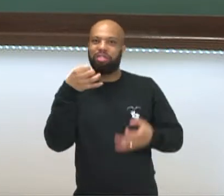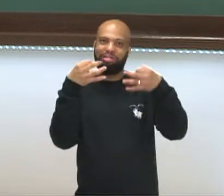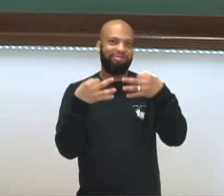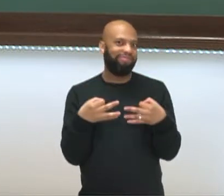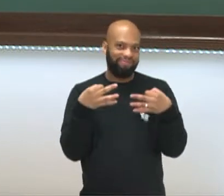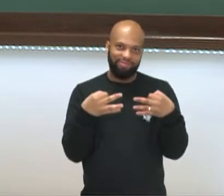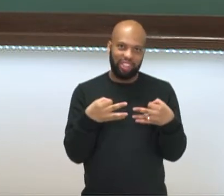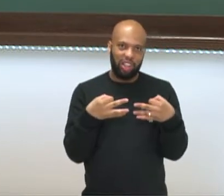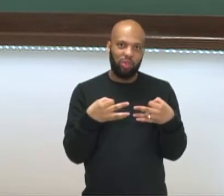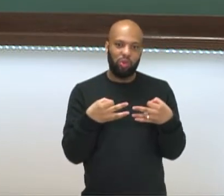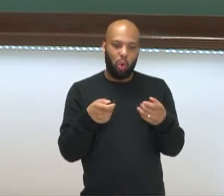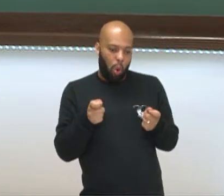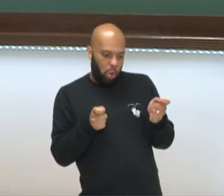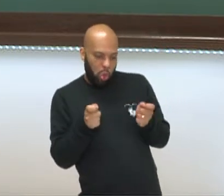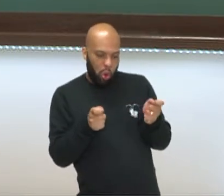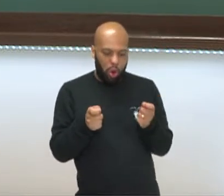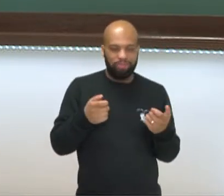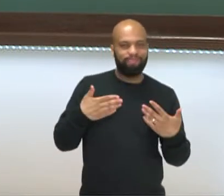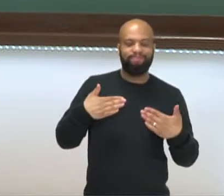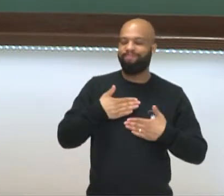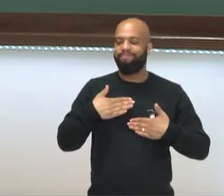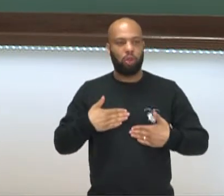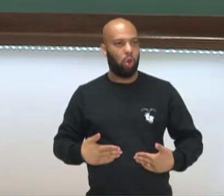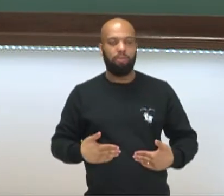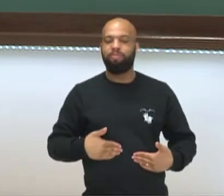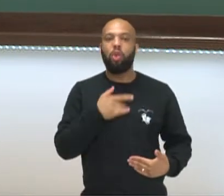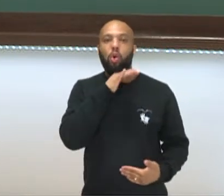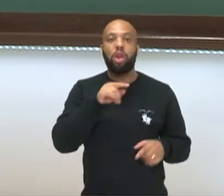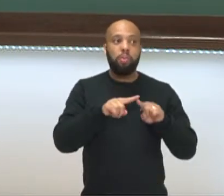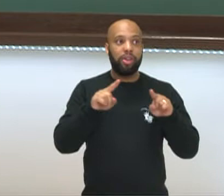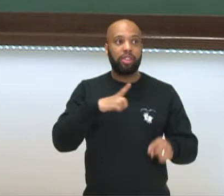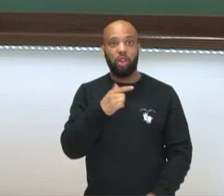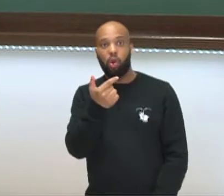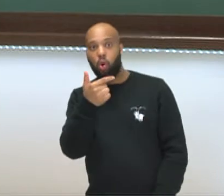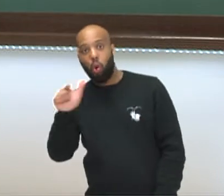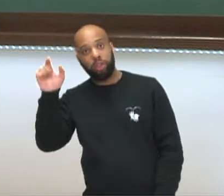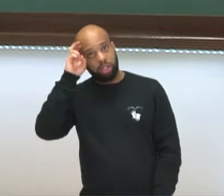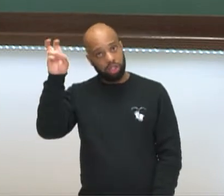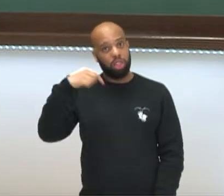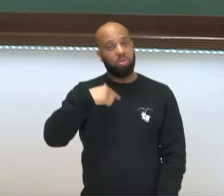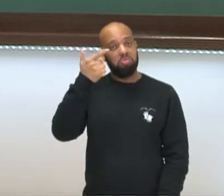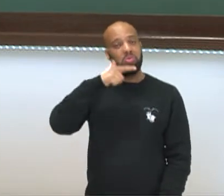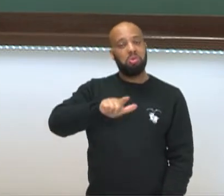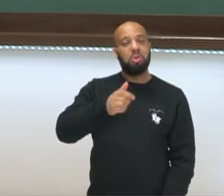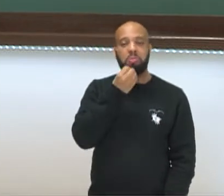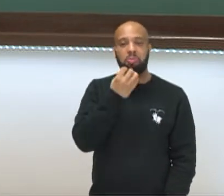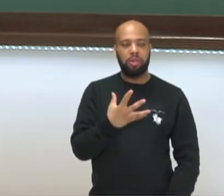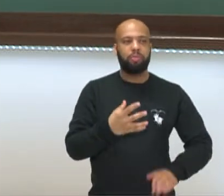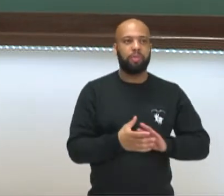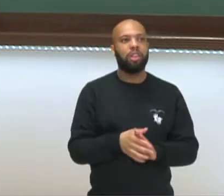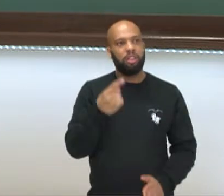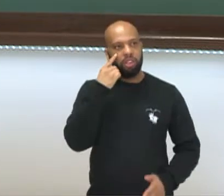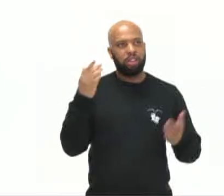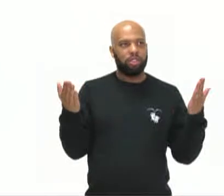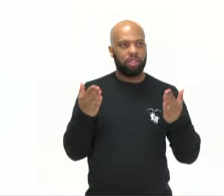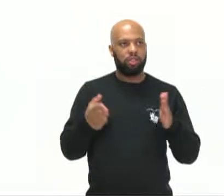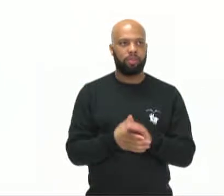de controlar o meu corpo é bem ruim. No entanto, outras inteligências eu tenho um pouco mais apurado. Vamos ver